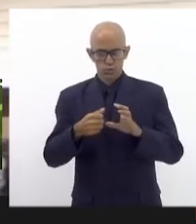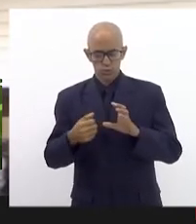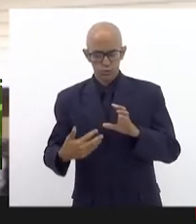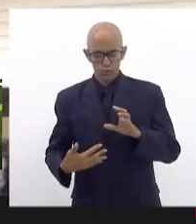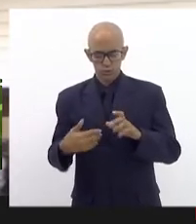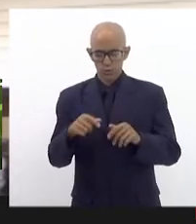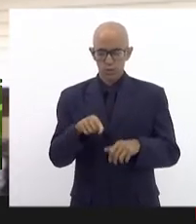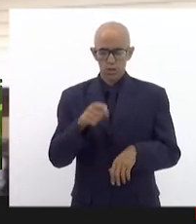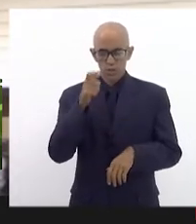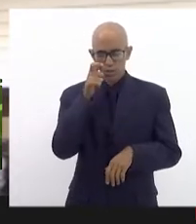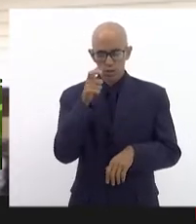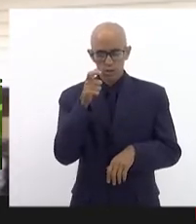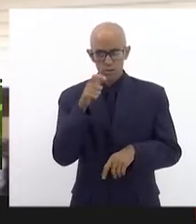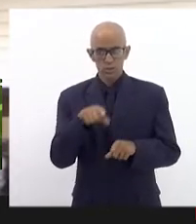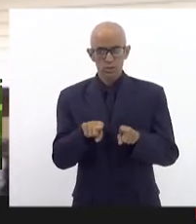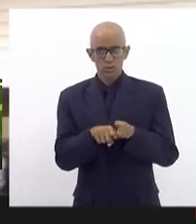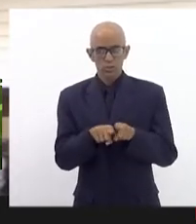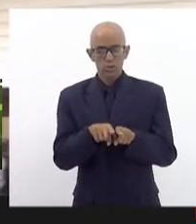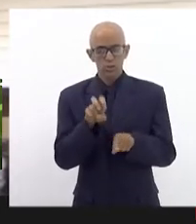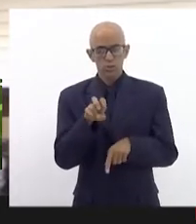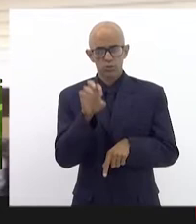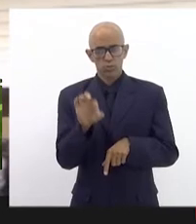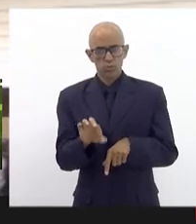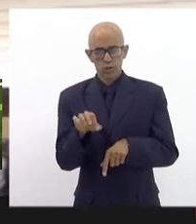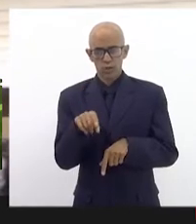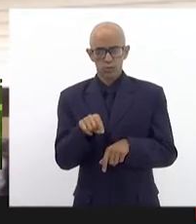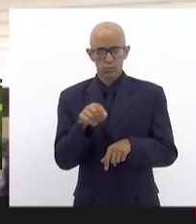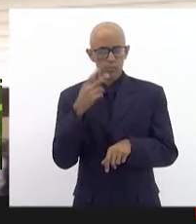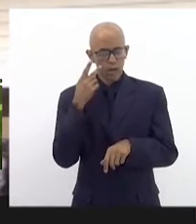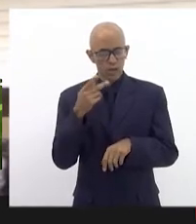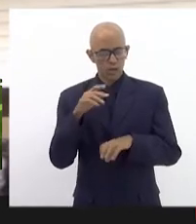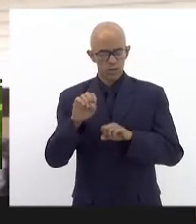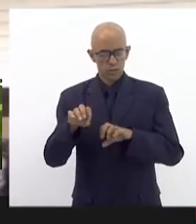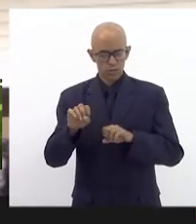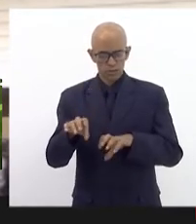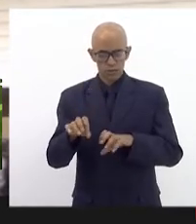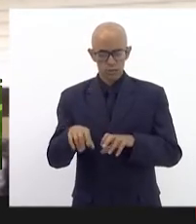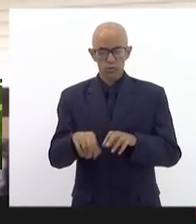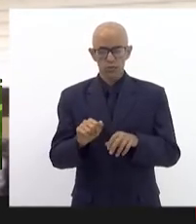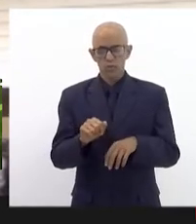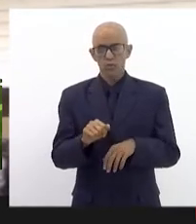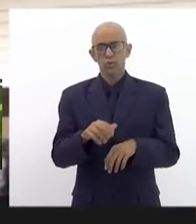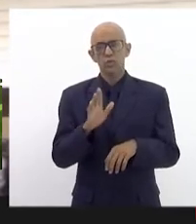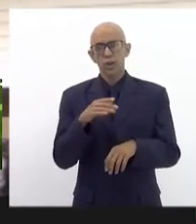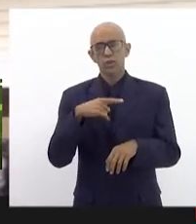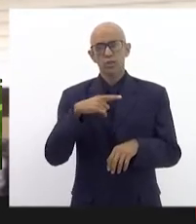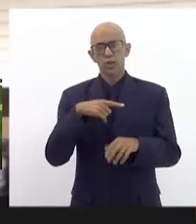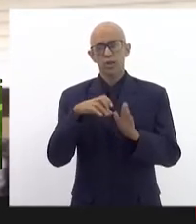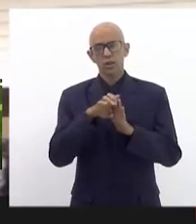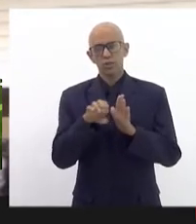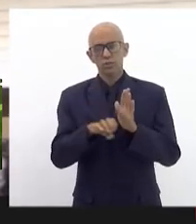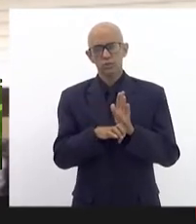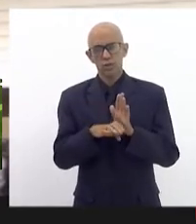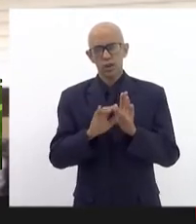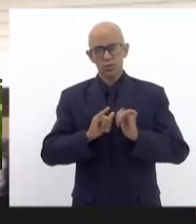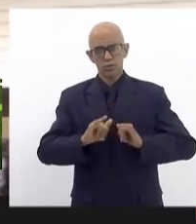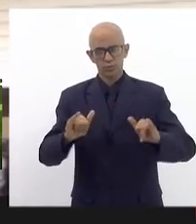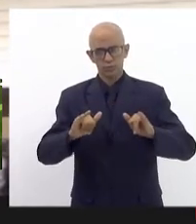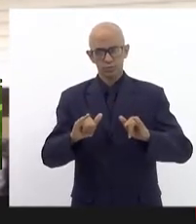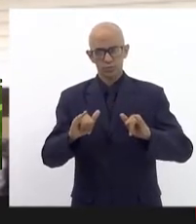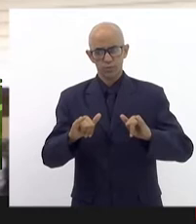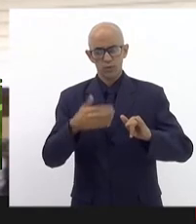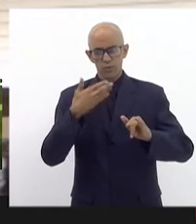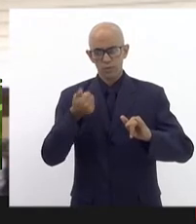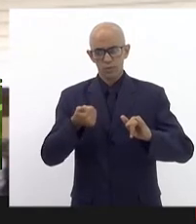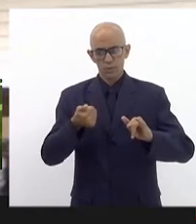interessante a questão dos 5% para a educação, a FAPERJ já lança editais, tivemos um edital ano passado de